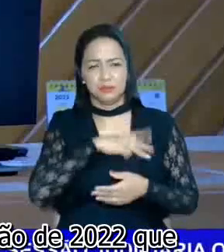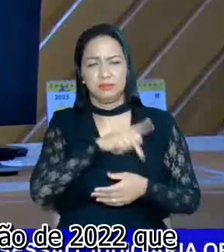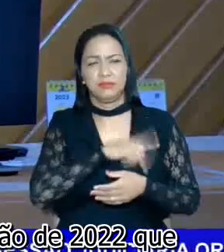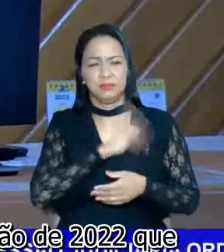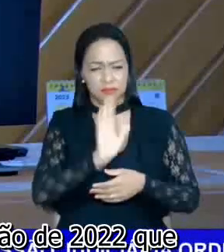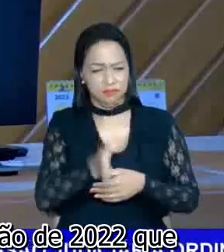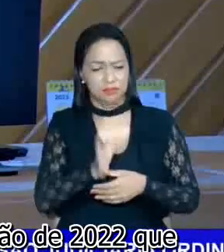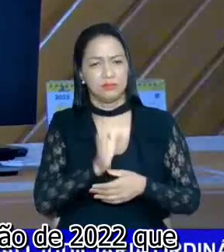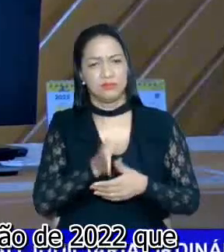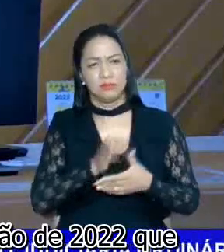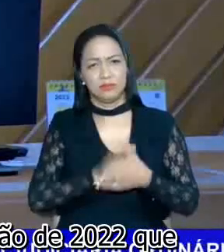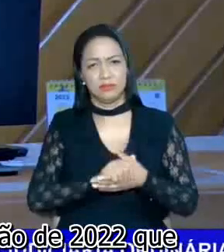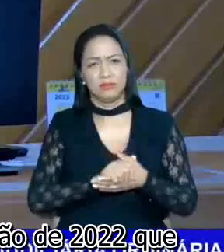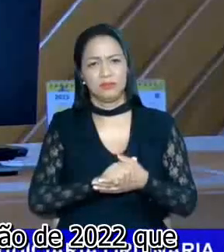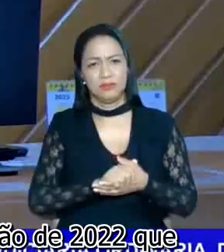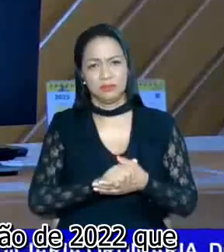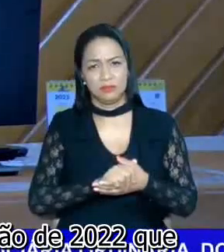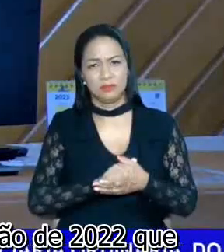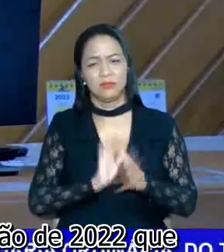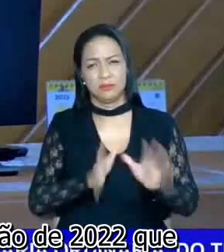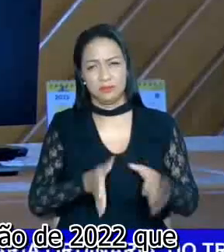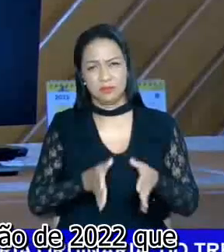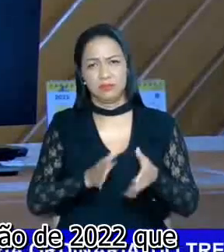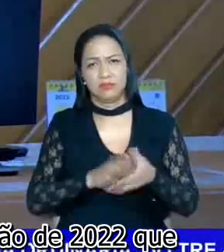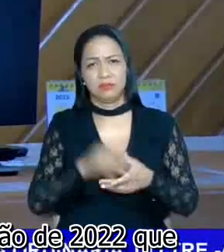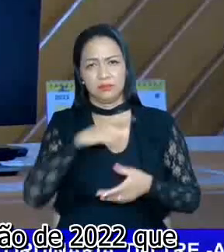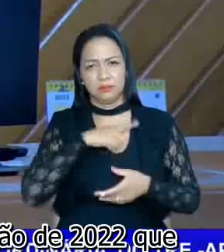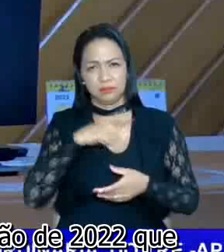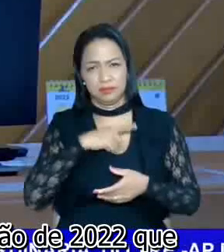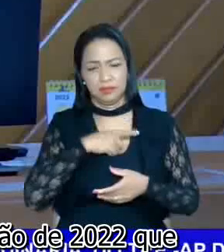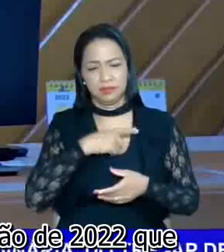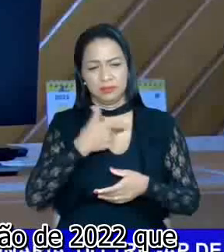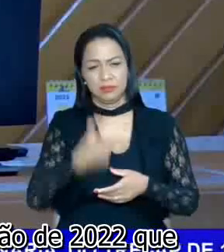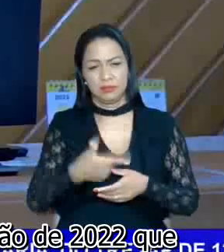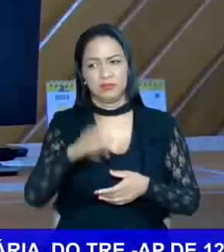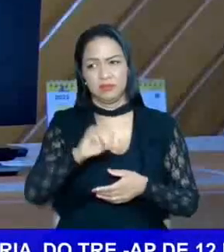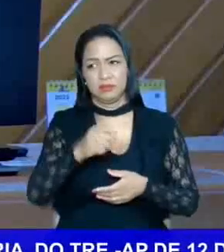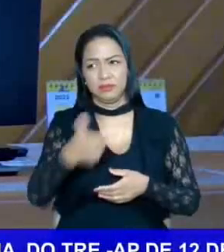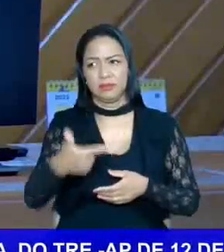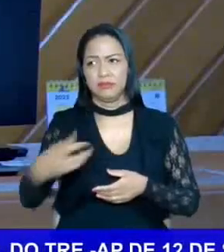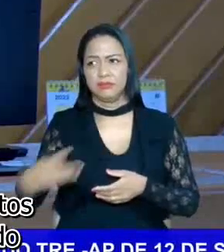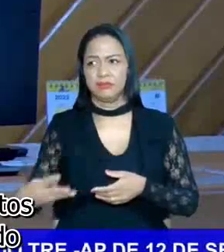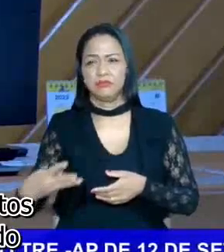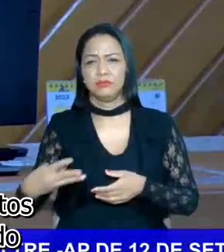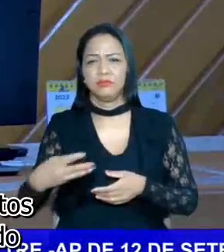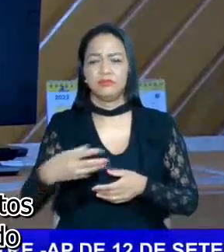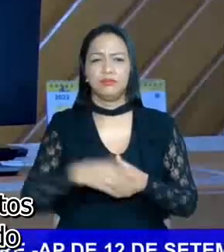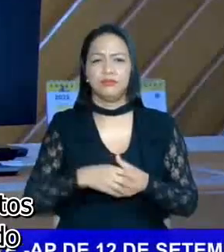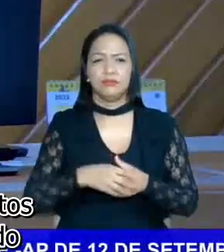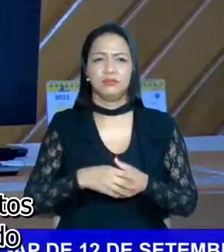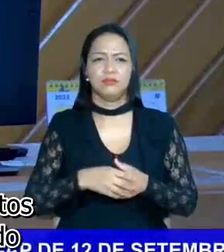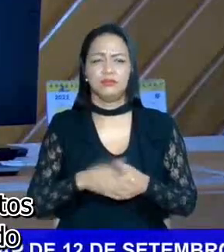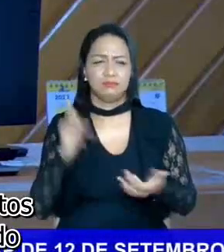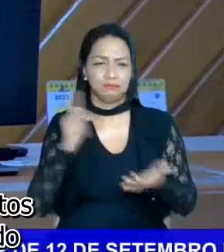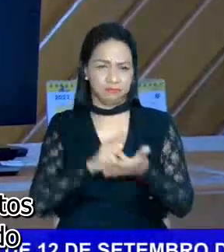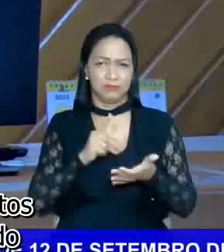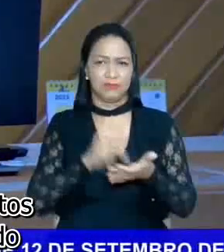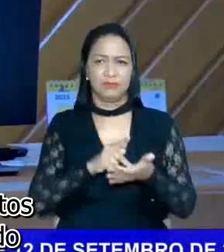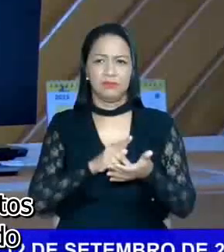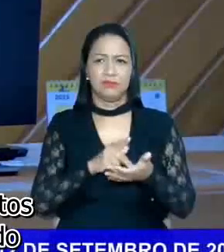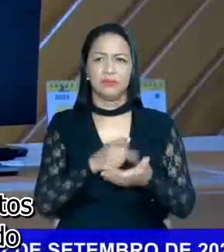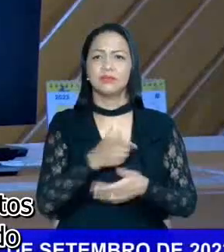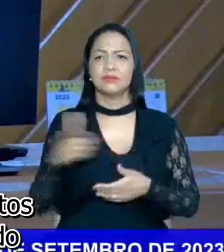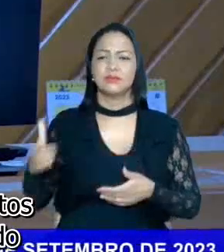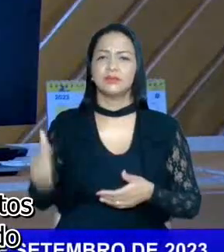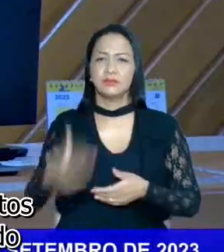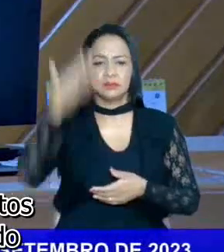seguintes, que já é a tese defendida pelo parquet nessa eleição de 2022, que, de fato,